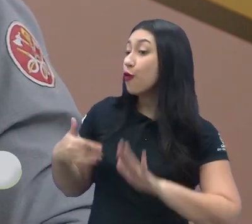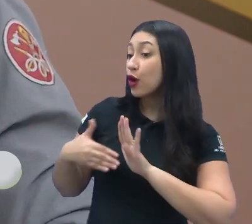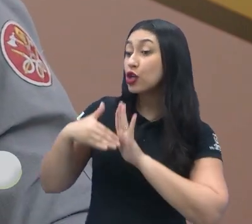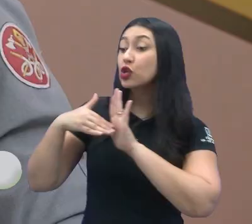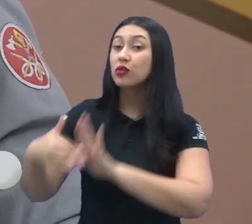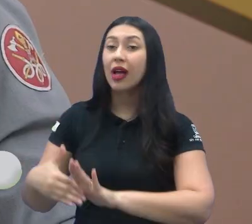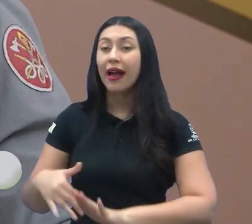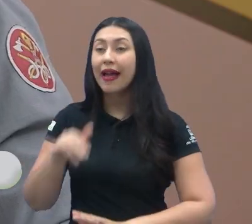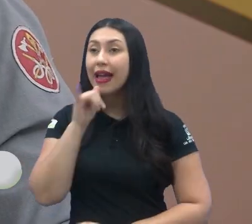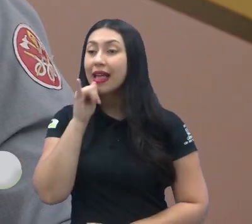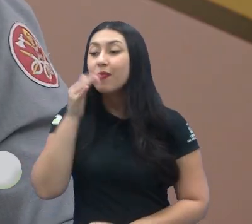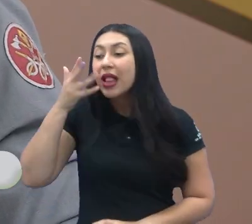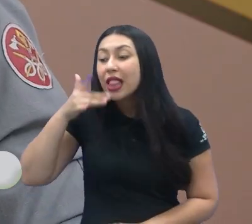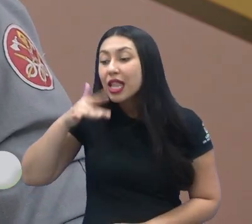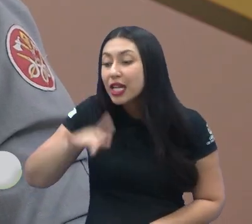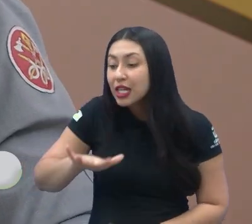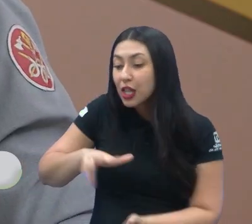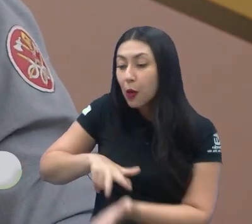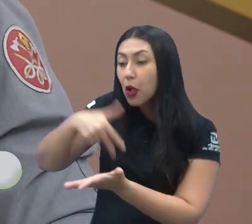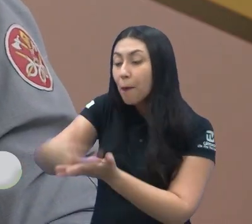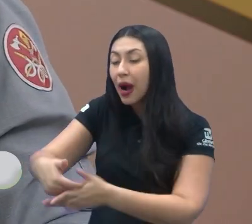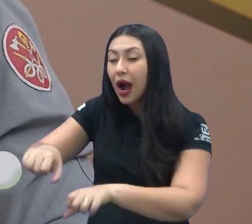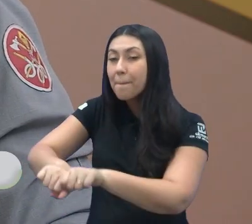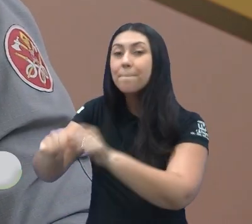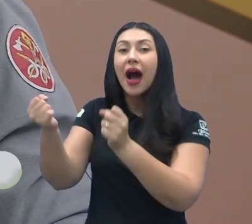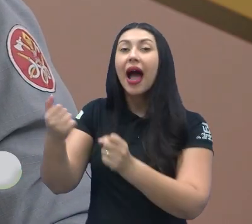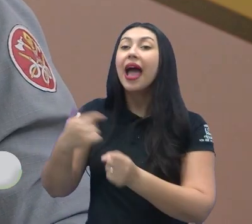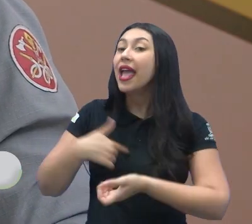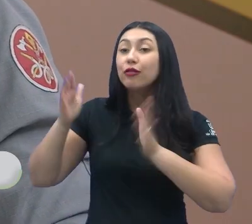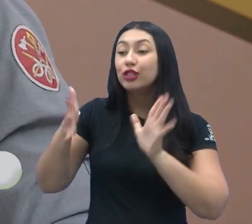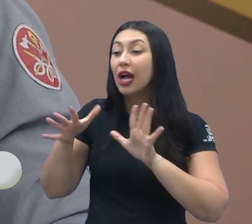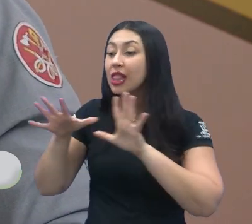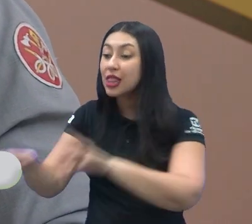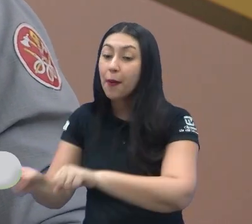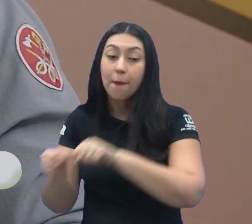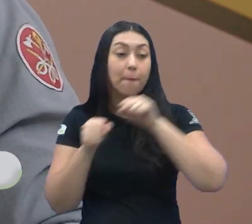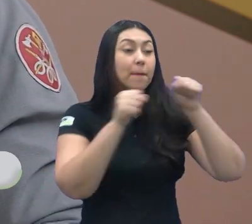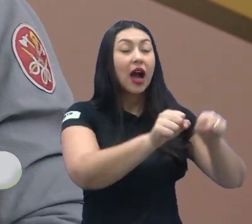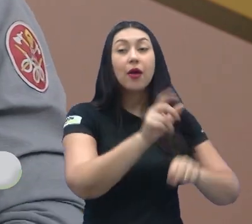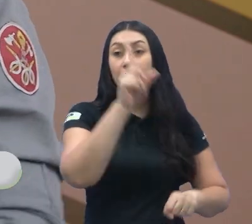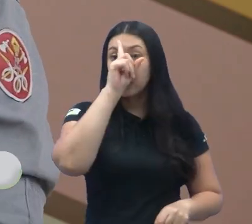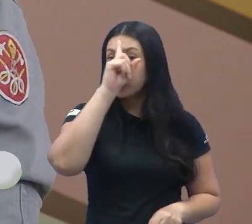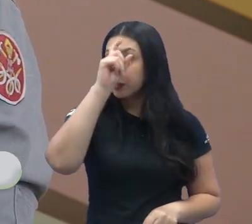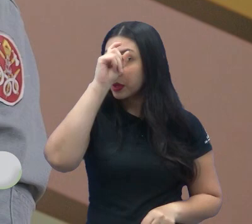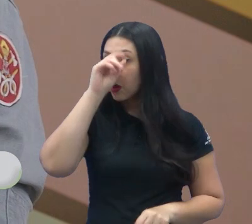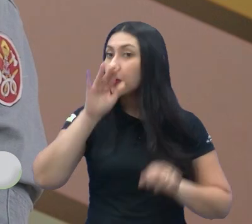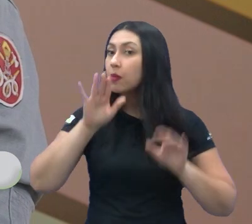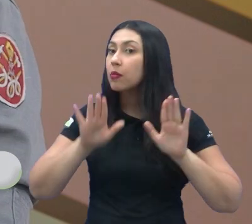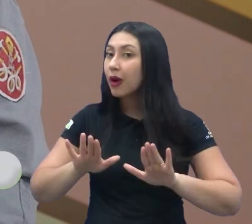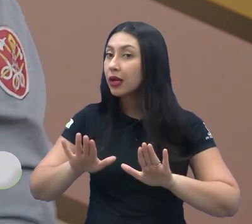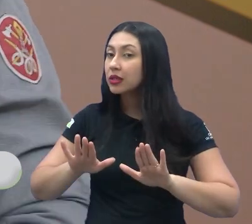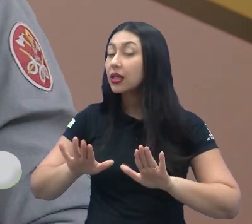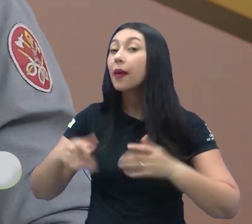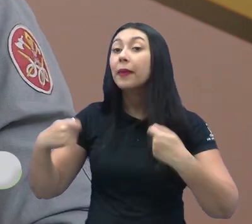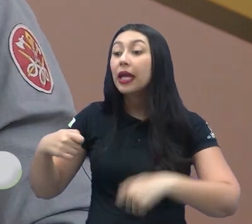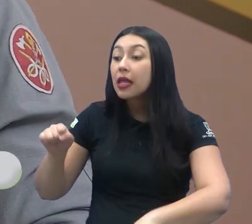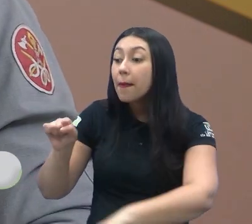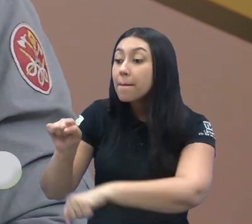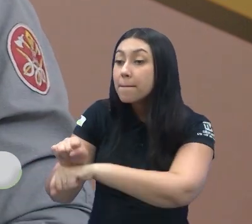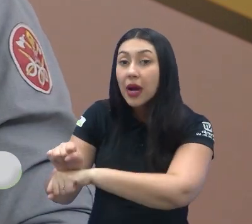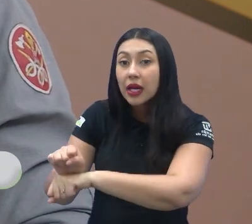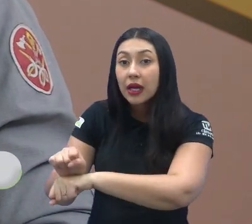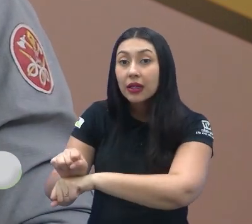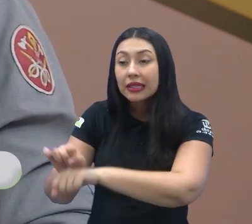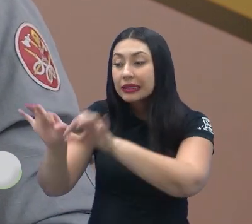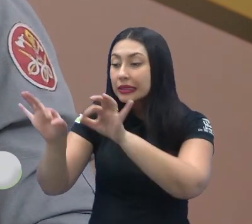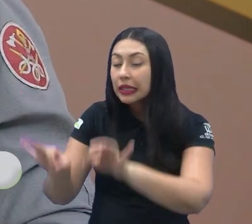criança teve uma queda, está com uma fratura, já vou levar direto para o hospital. Mas, por vezes, fazer a imobilização da maneira correta é